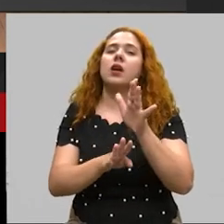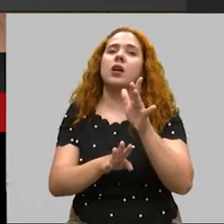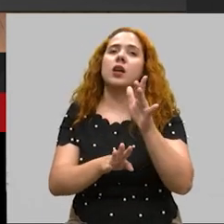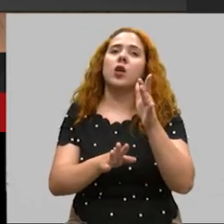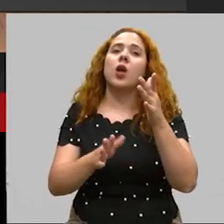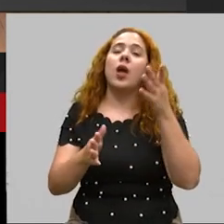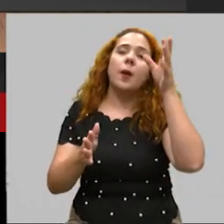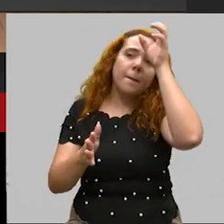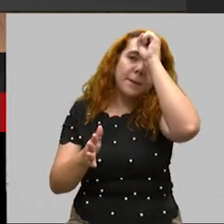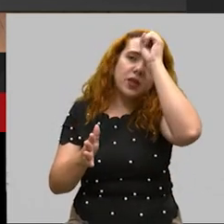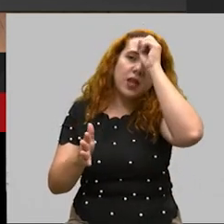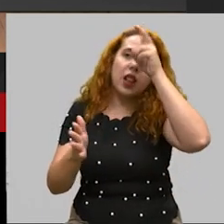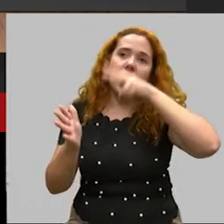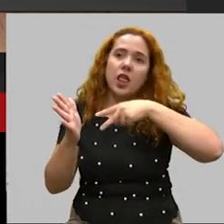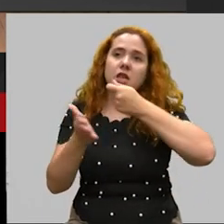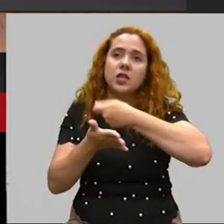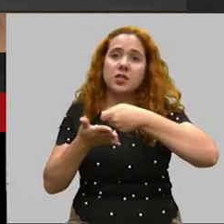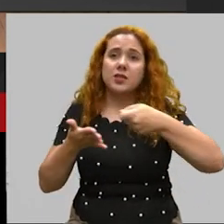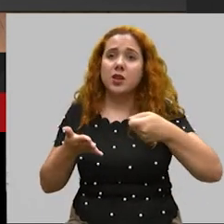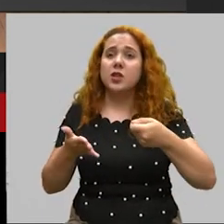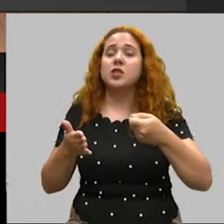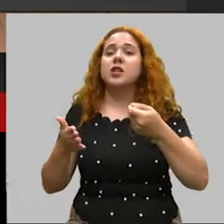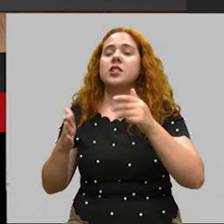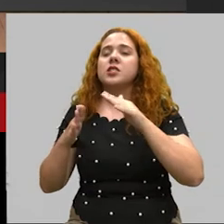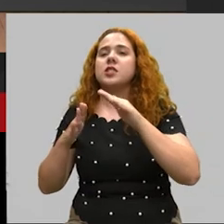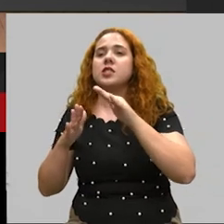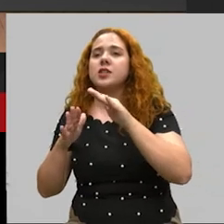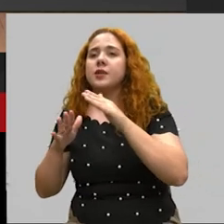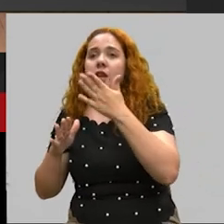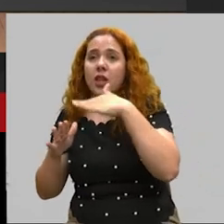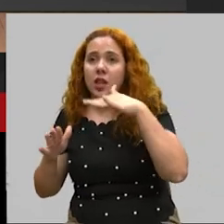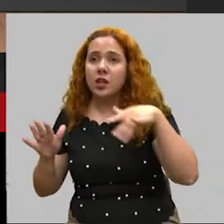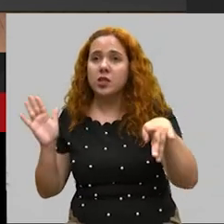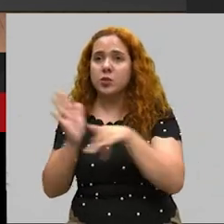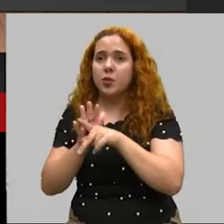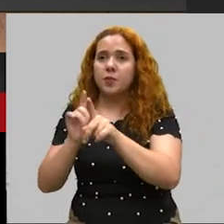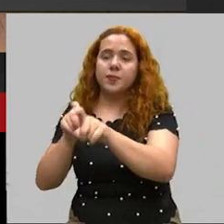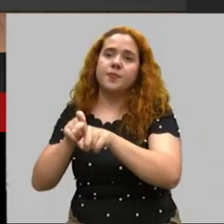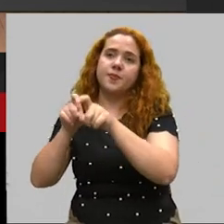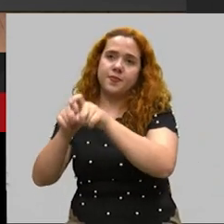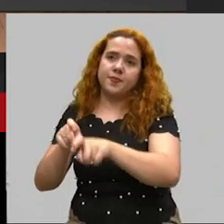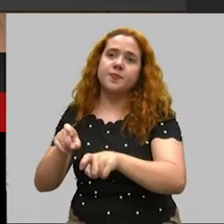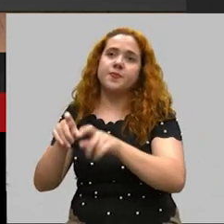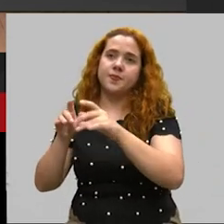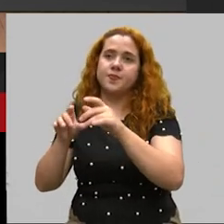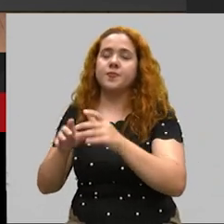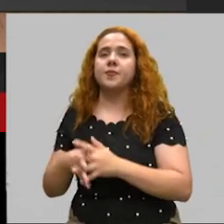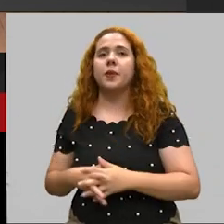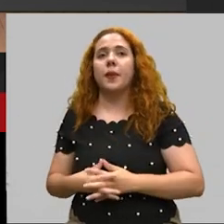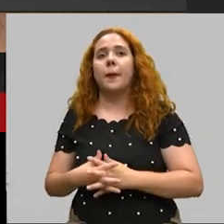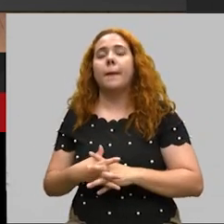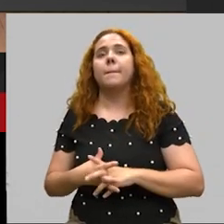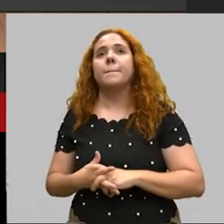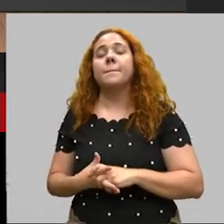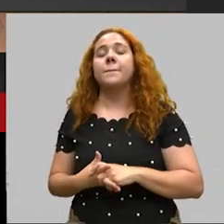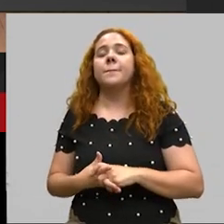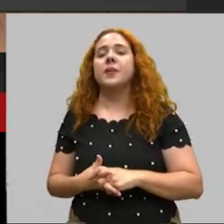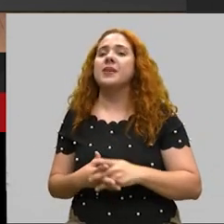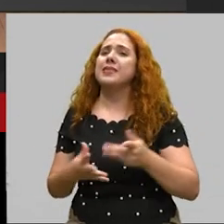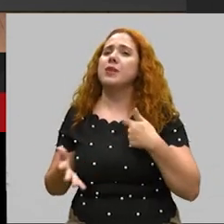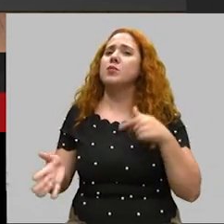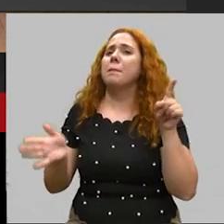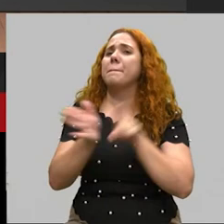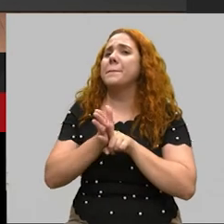crianças do campo isso é fundamental gente e Para apoiar a gente já tem pesquisas de colegas meus de i de